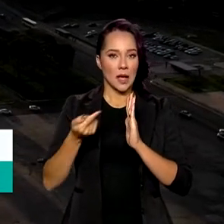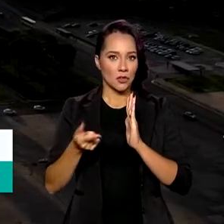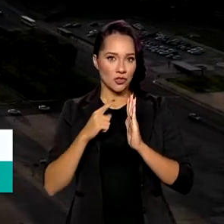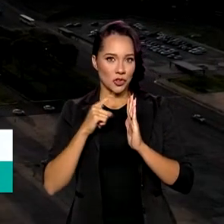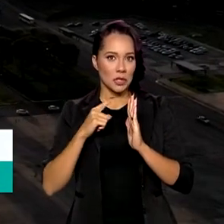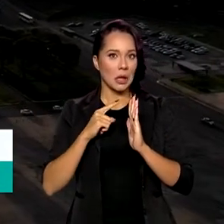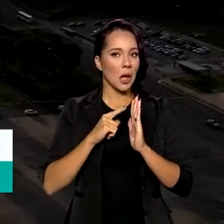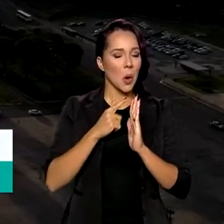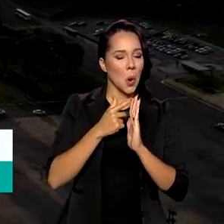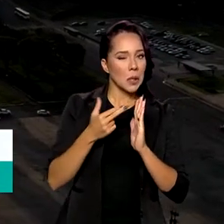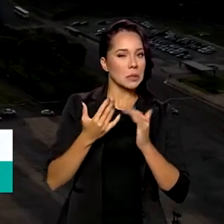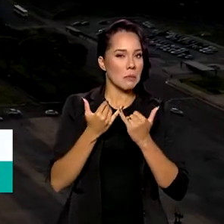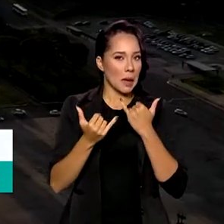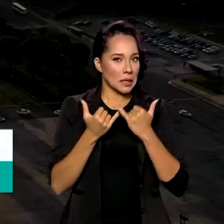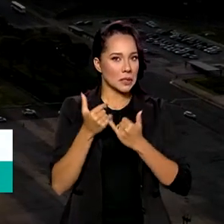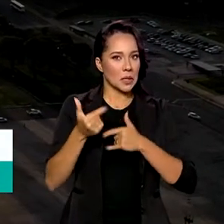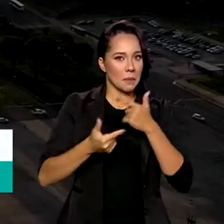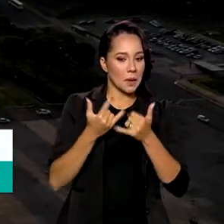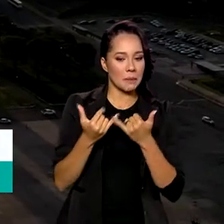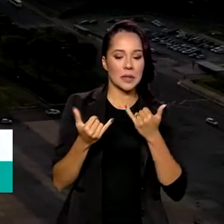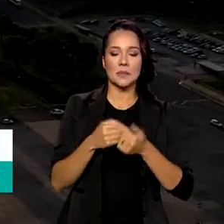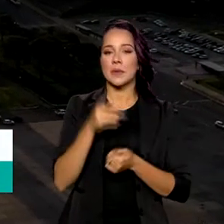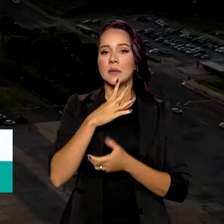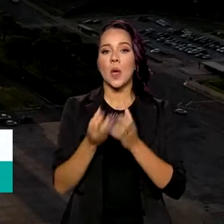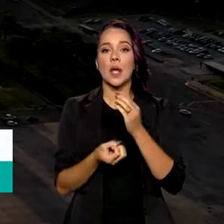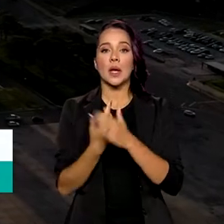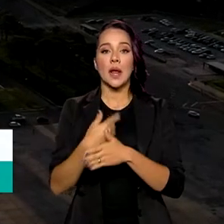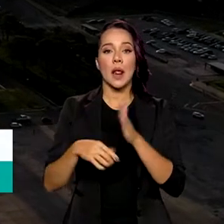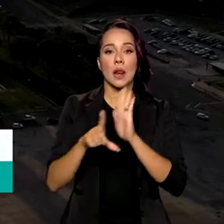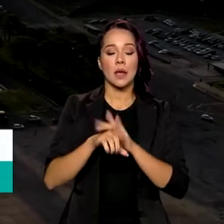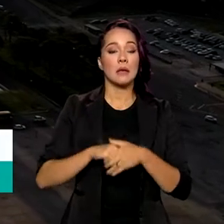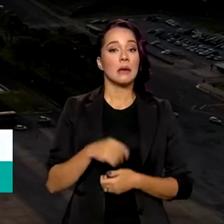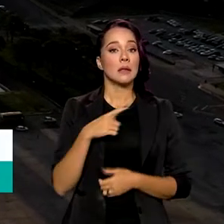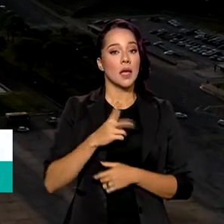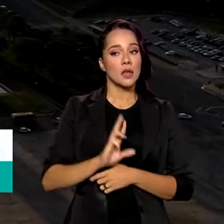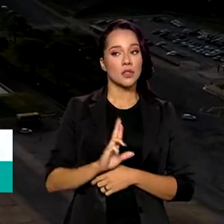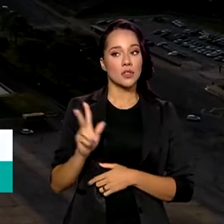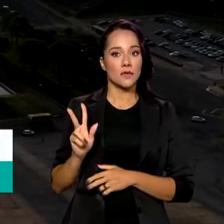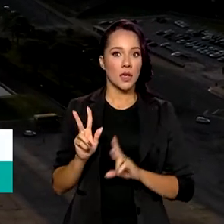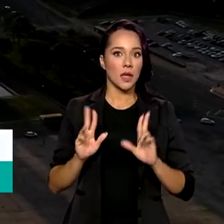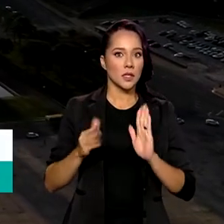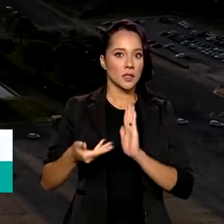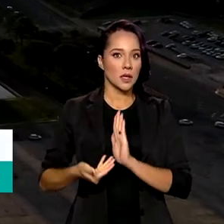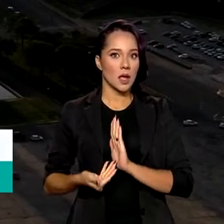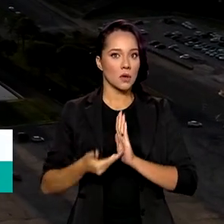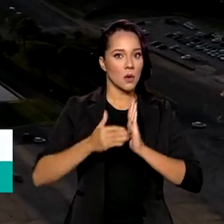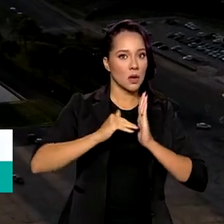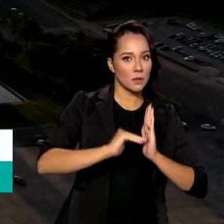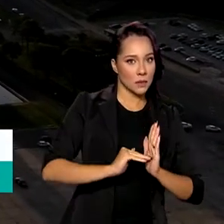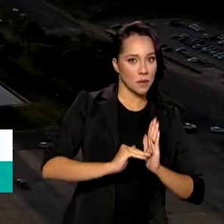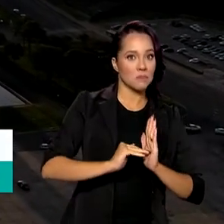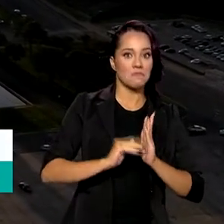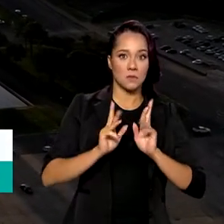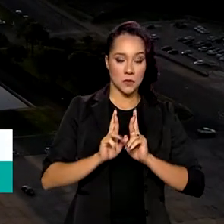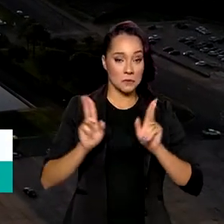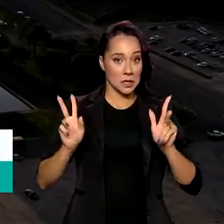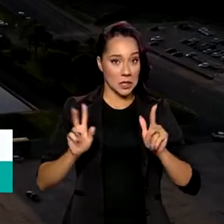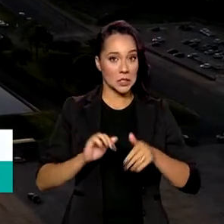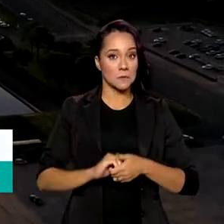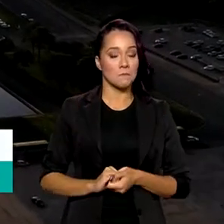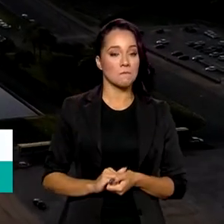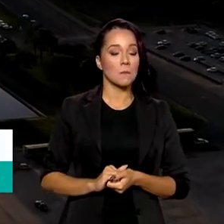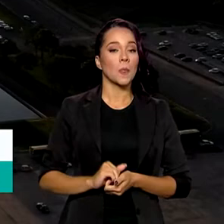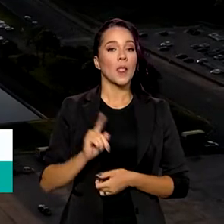terem atribuições semelhantes como fazer leis existem diferenças na atuação de senadores e deputados federais